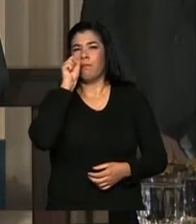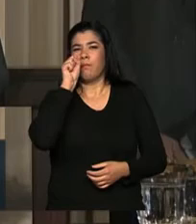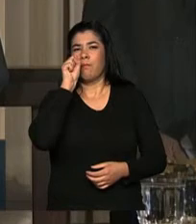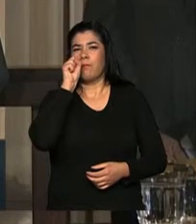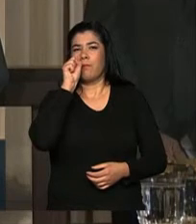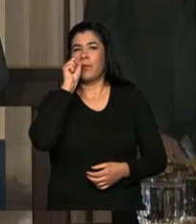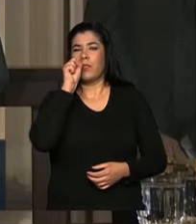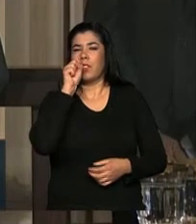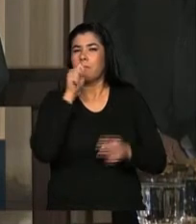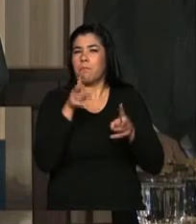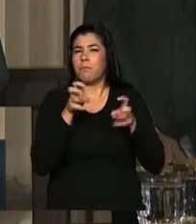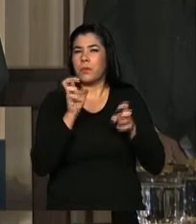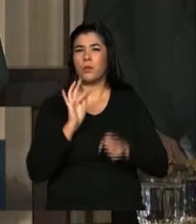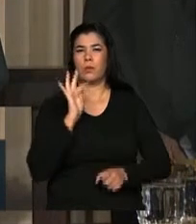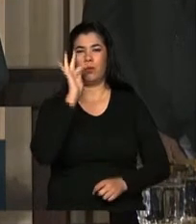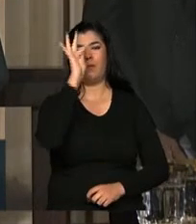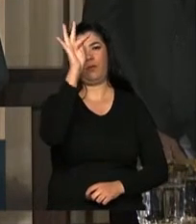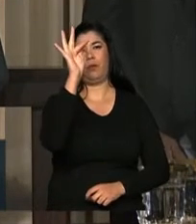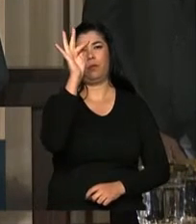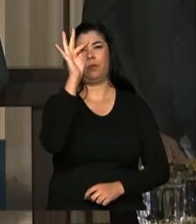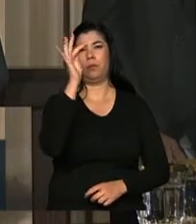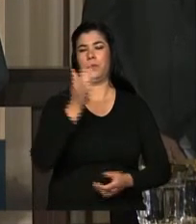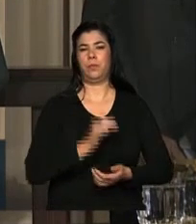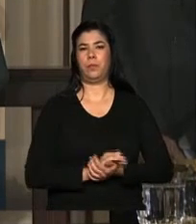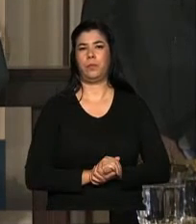Este futuro,